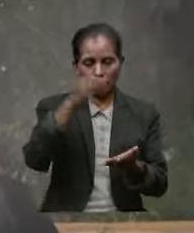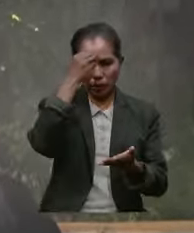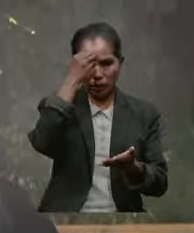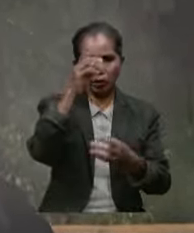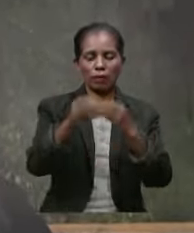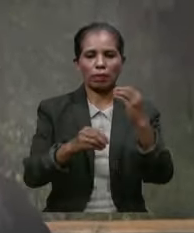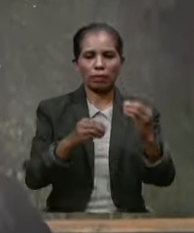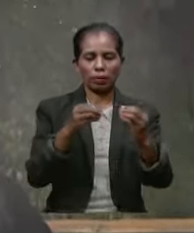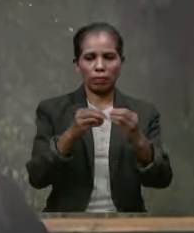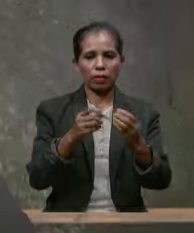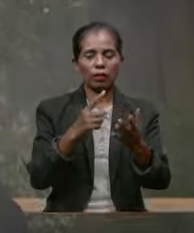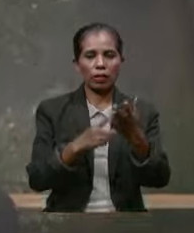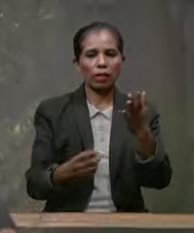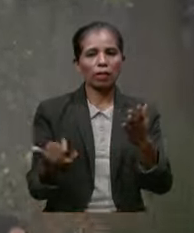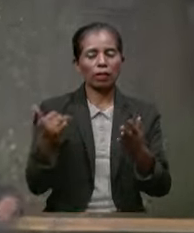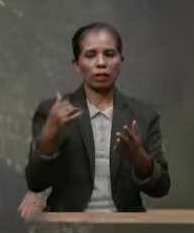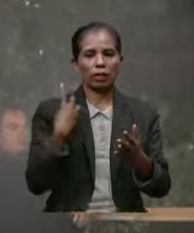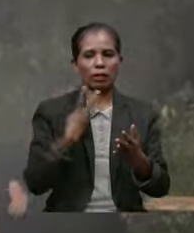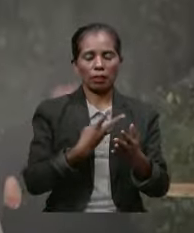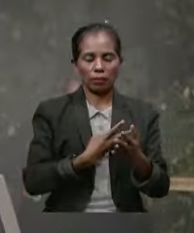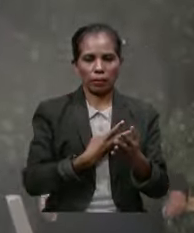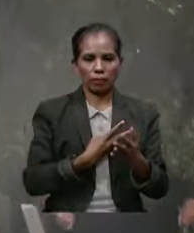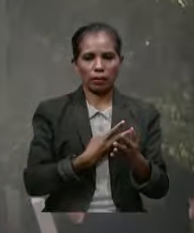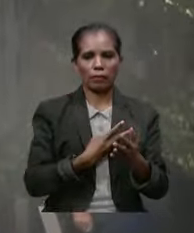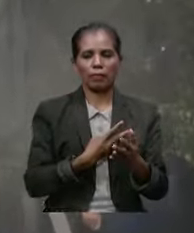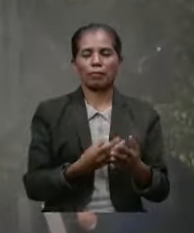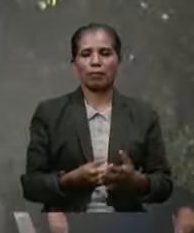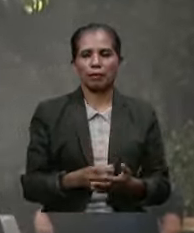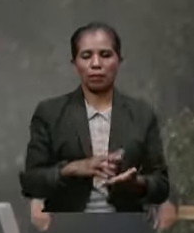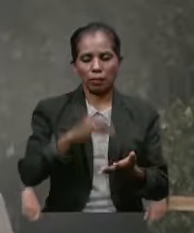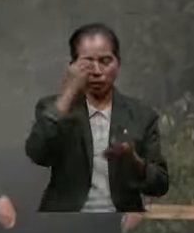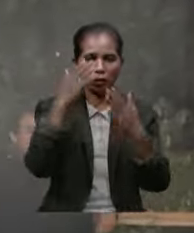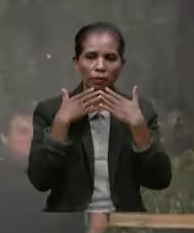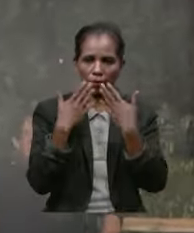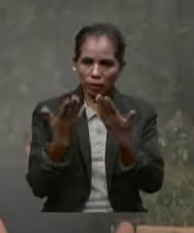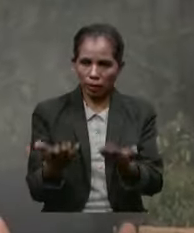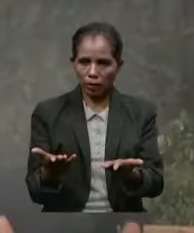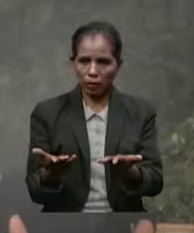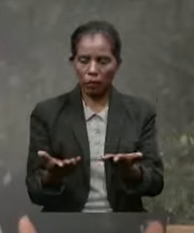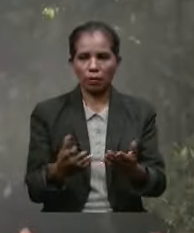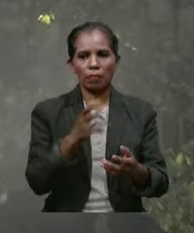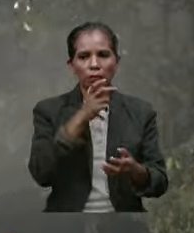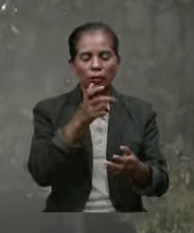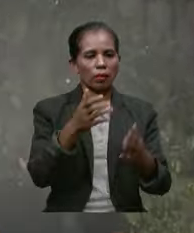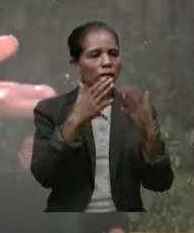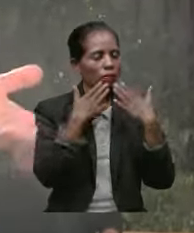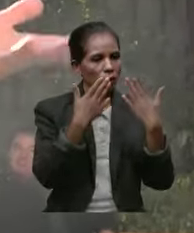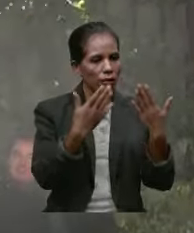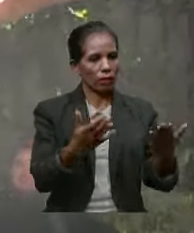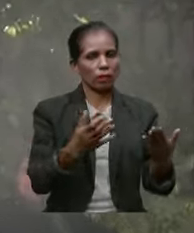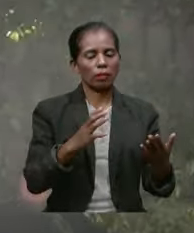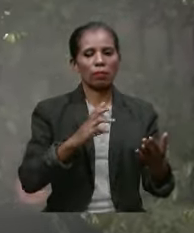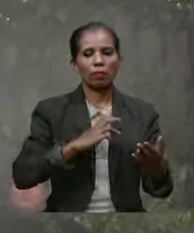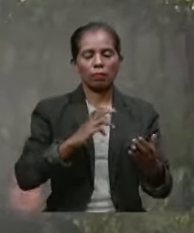Um melhor futuro. De forma que, obrigado, curadoras. Obrigado, Portugal, por